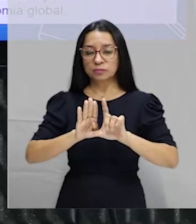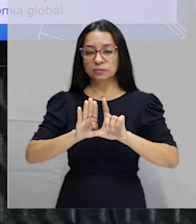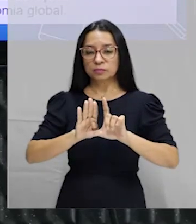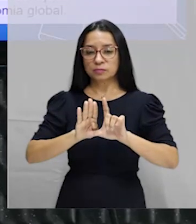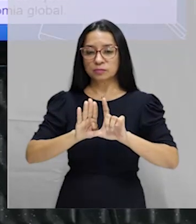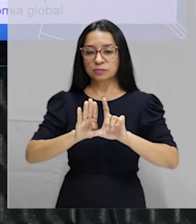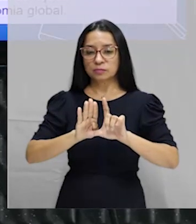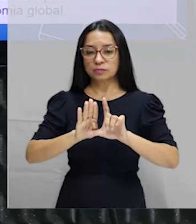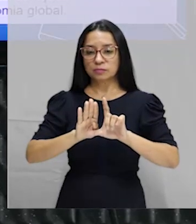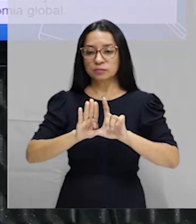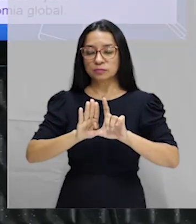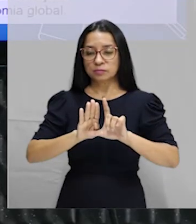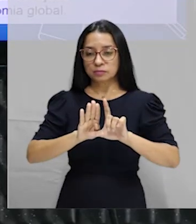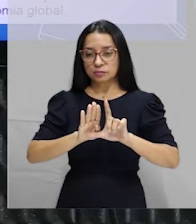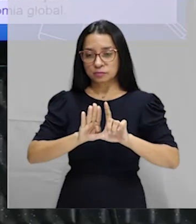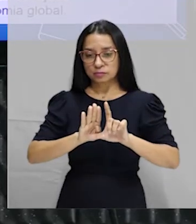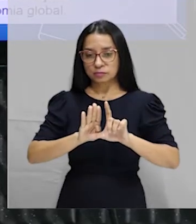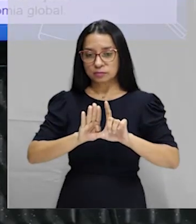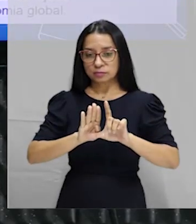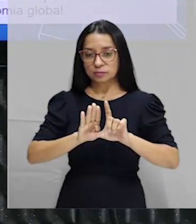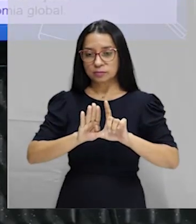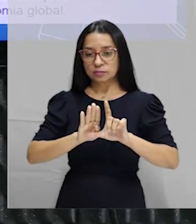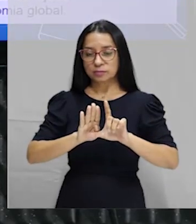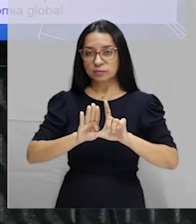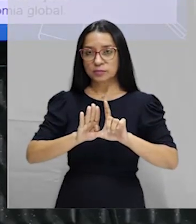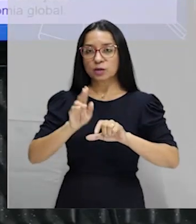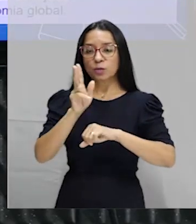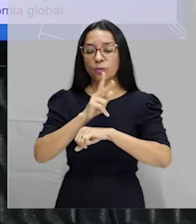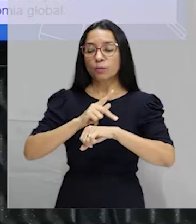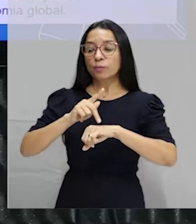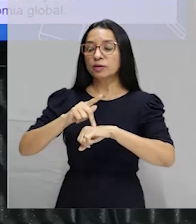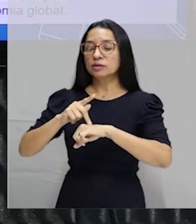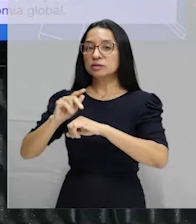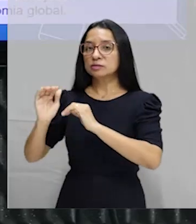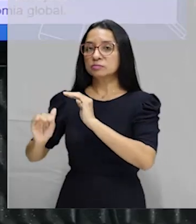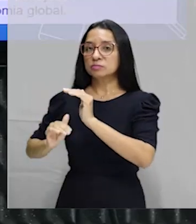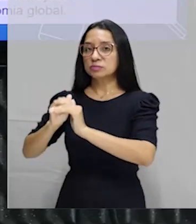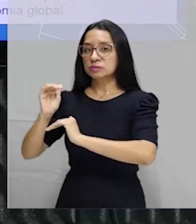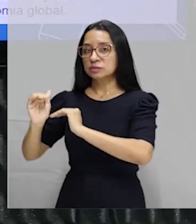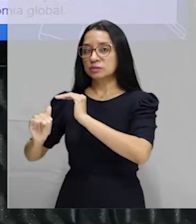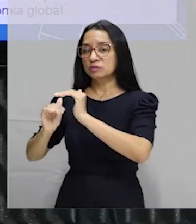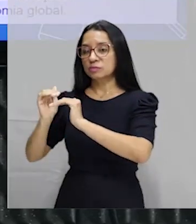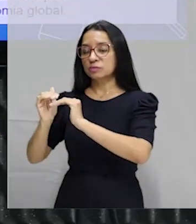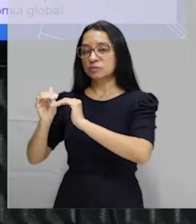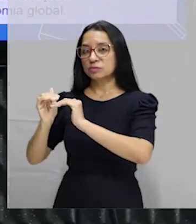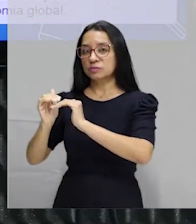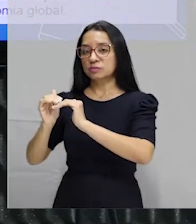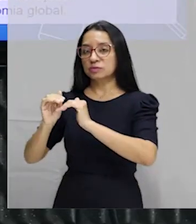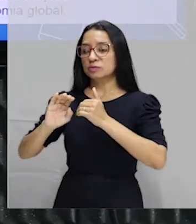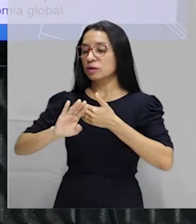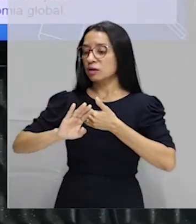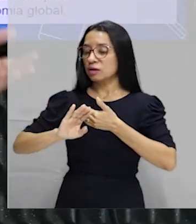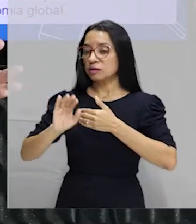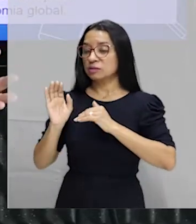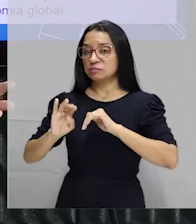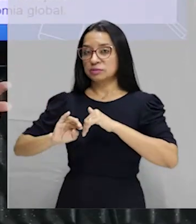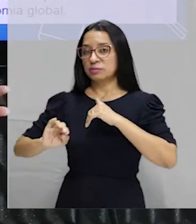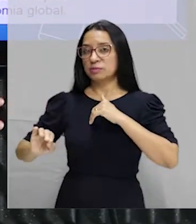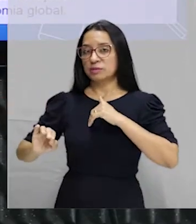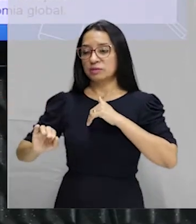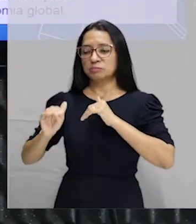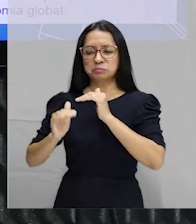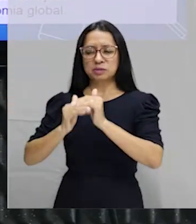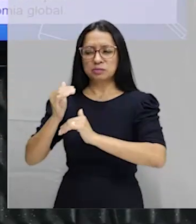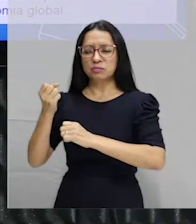destinando os seus esforços apenas ao setor terciário, quer dizer, os países desenvolvidos vão deixar setor secundário, setor industrial. Não vai mais